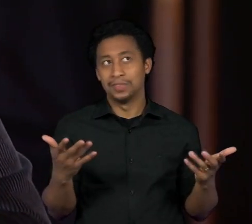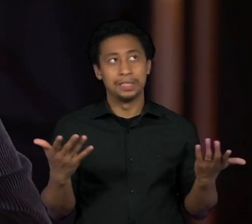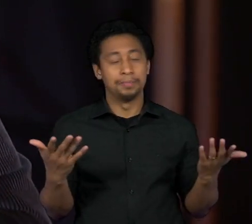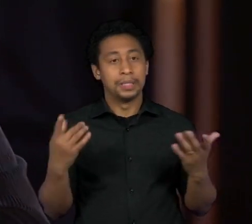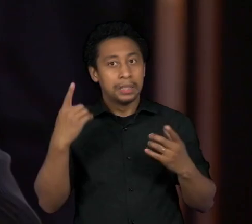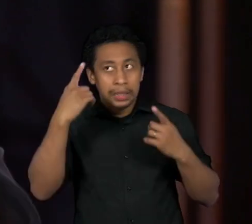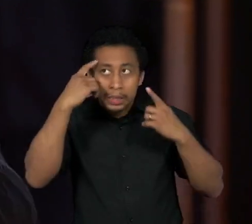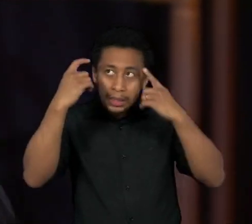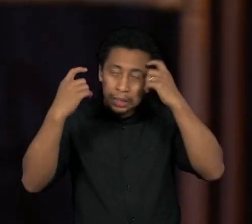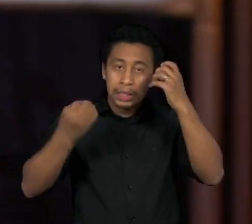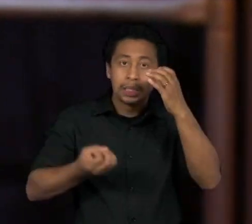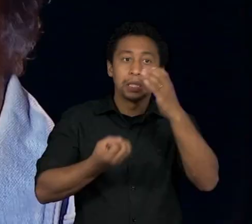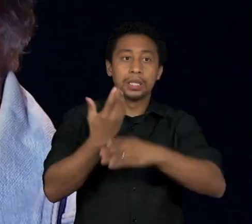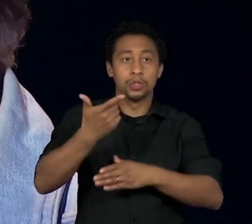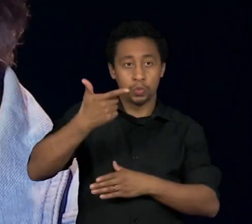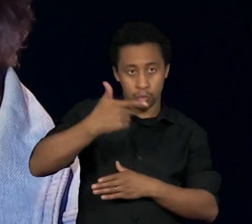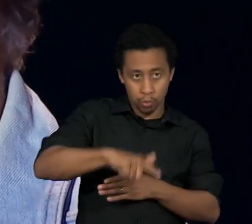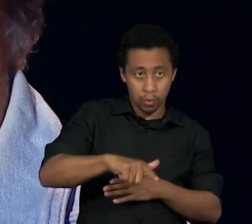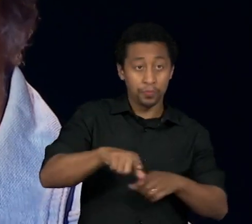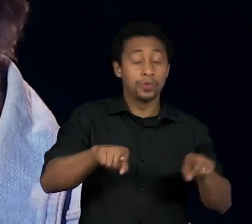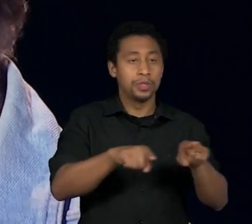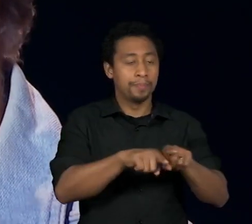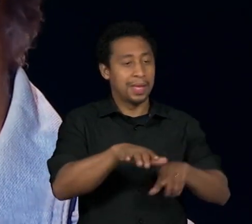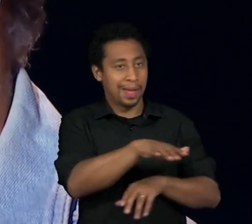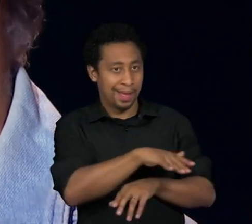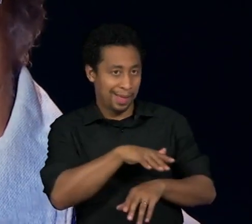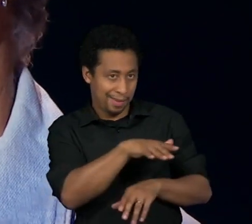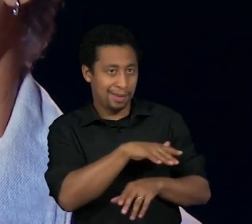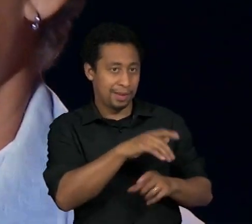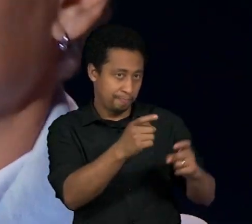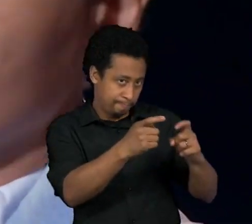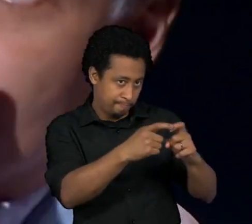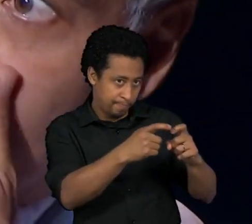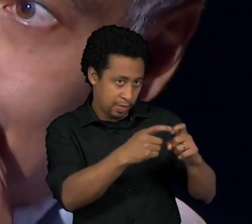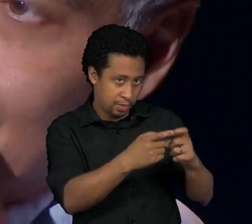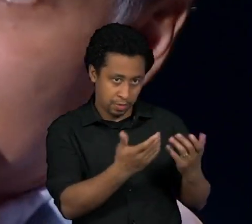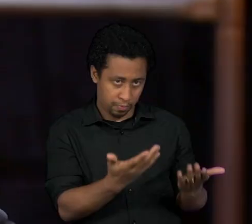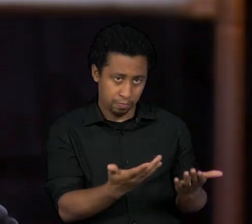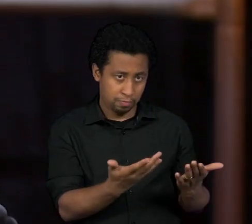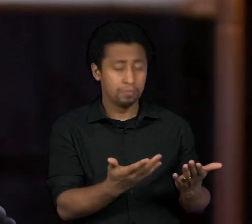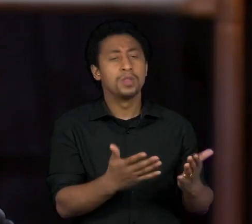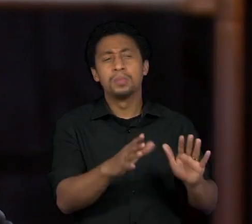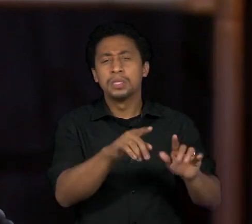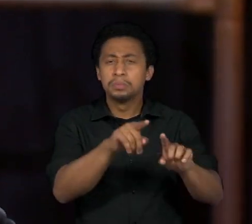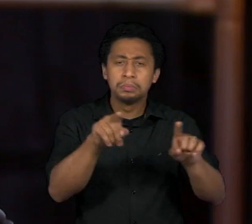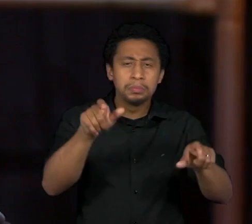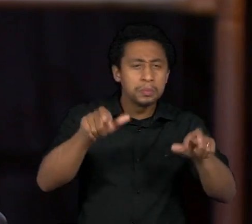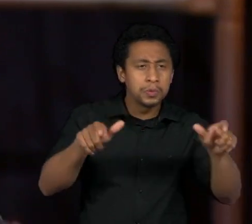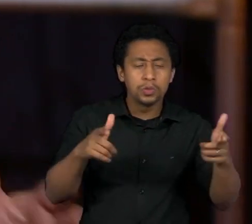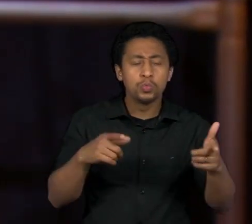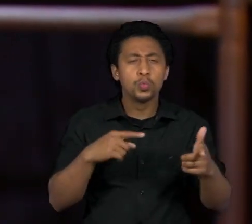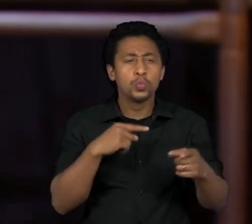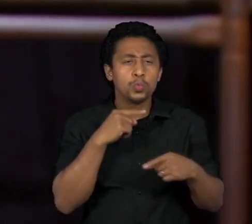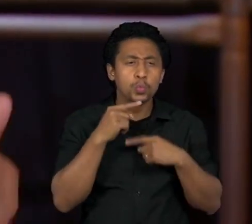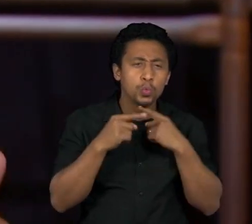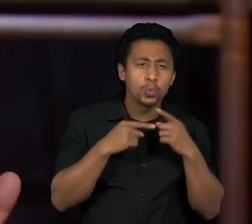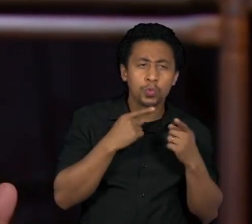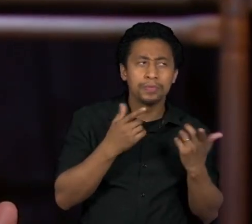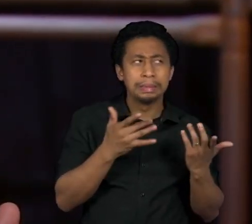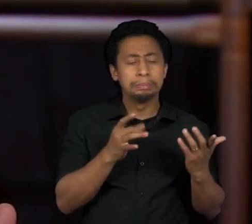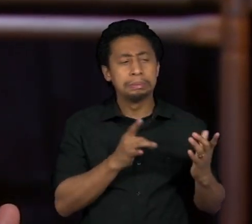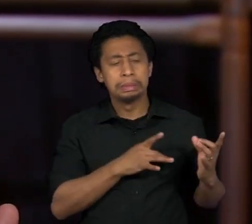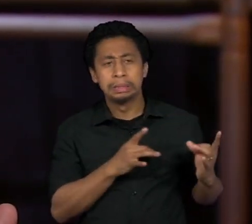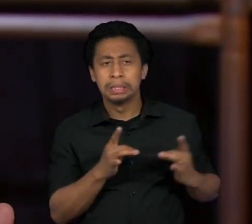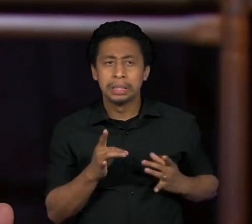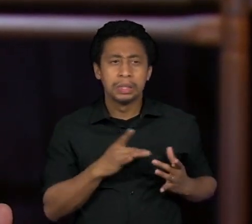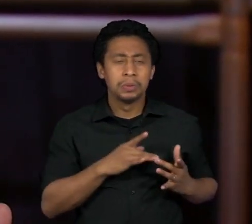recreativo e medicinal, como já falamos aqui. Para quem está em dúvida, para quem tem medo